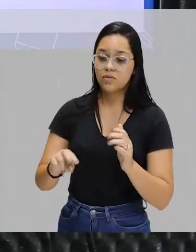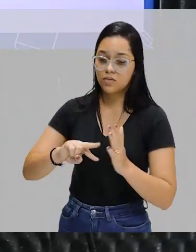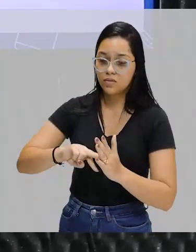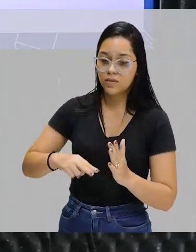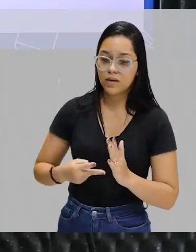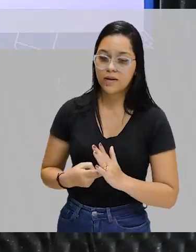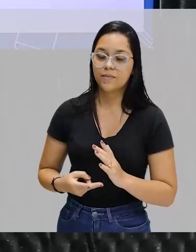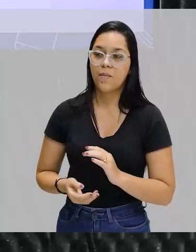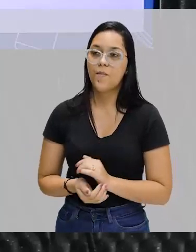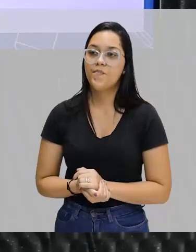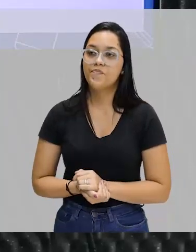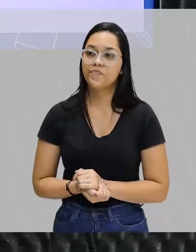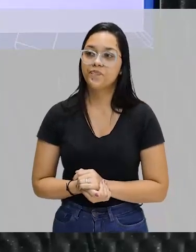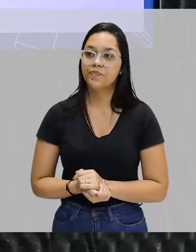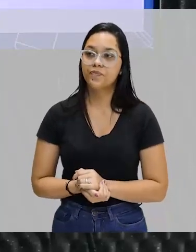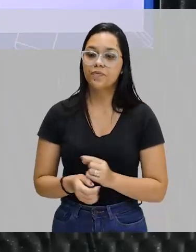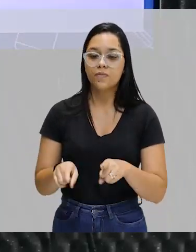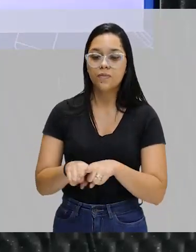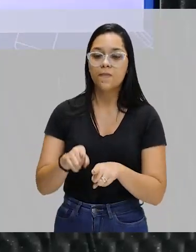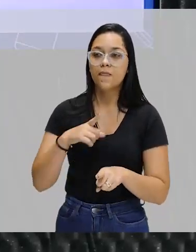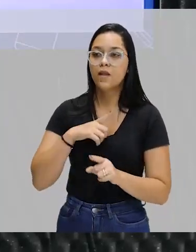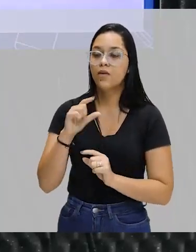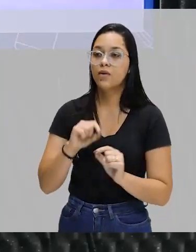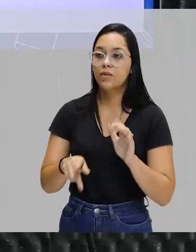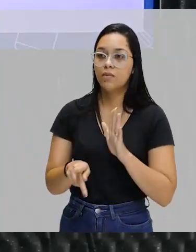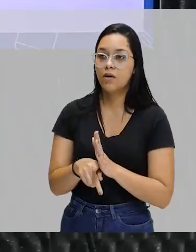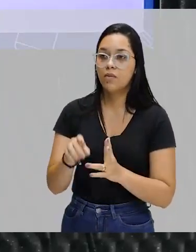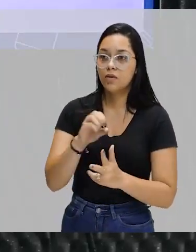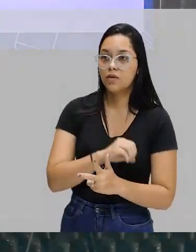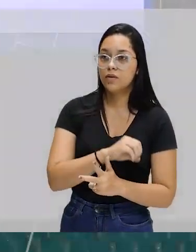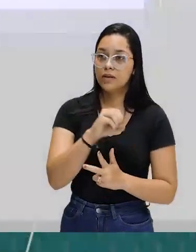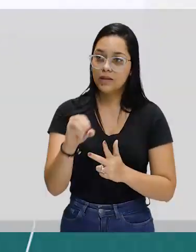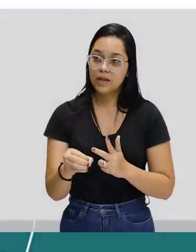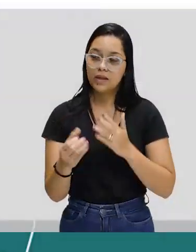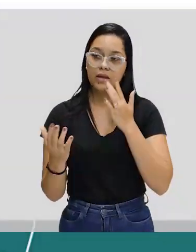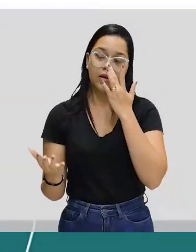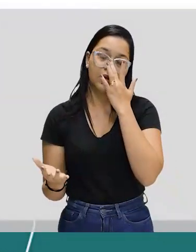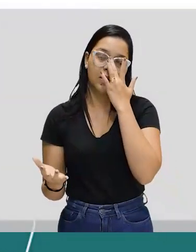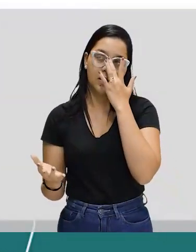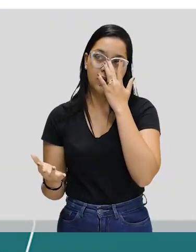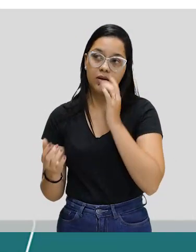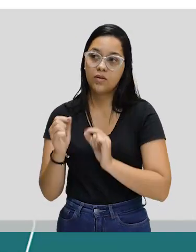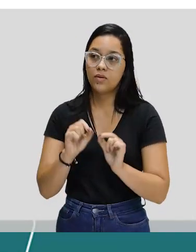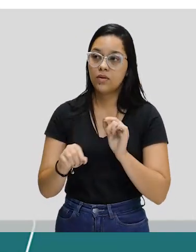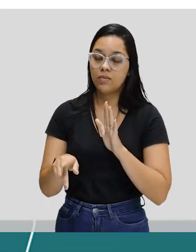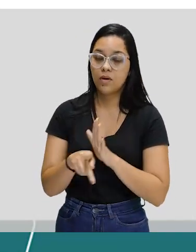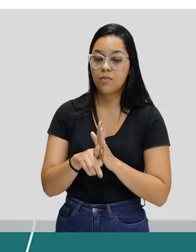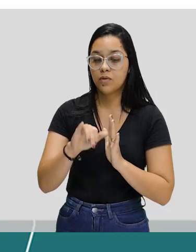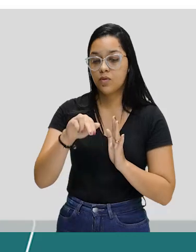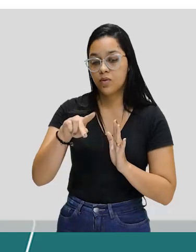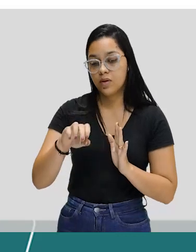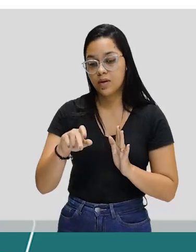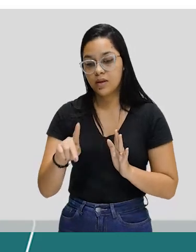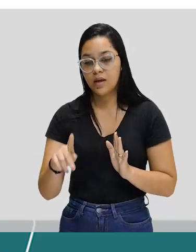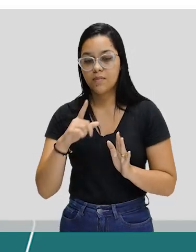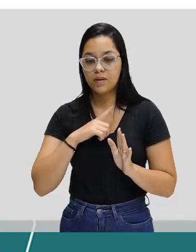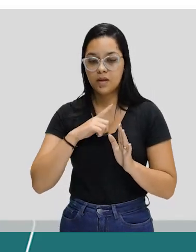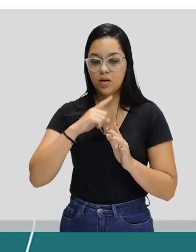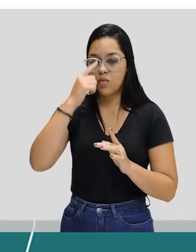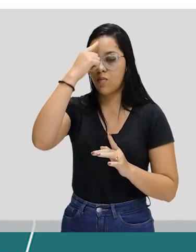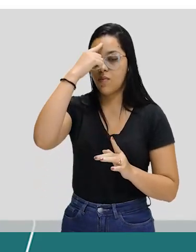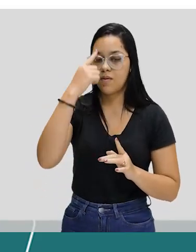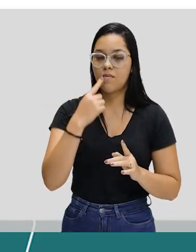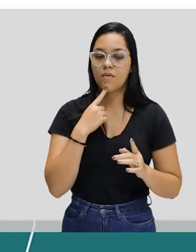significado. Aqui nós temos uma questão do Enem, né? Uma questão, ali no caso, a fonte do INEP. Nós temos um cartaz